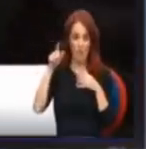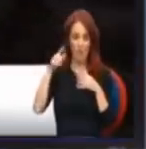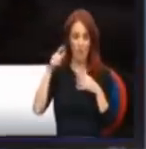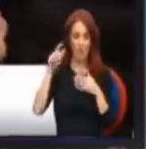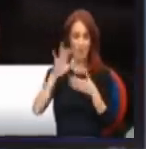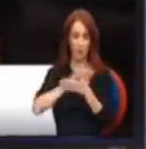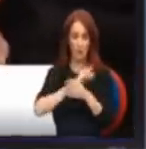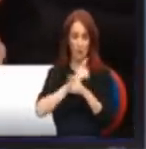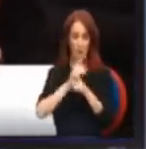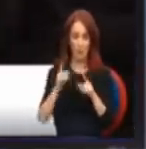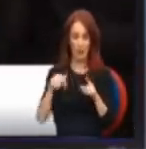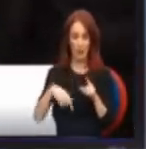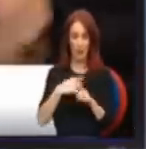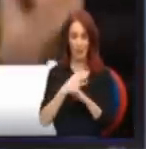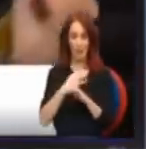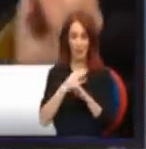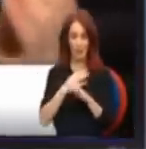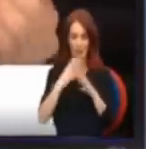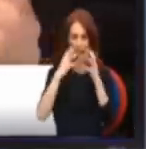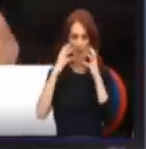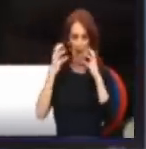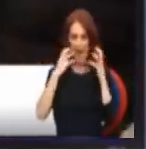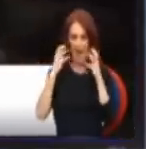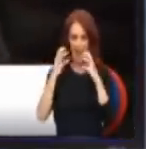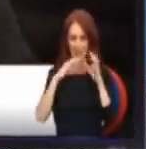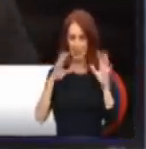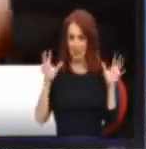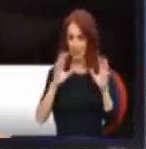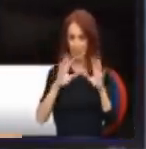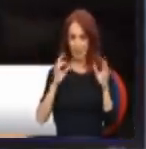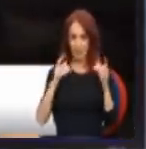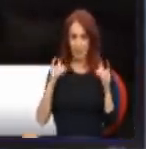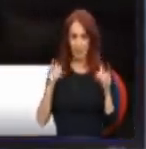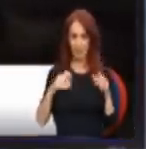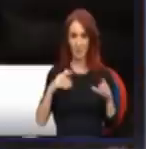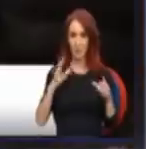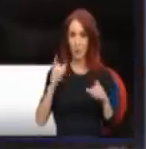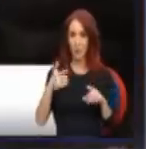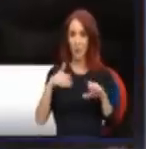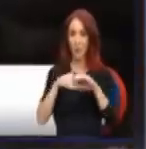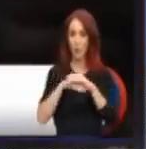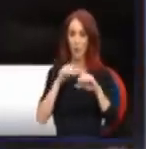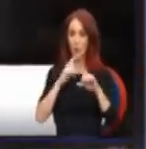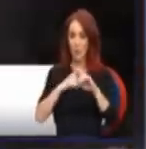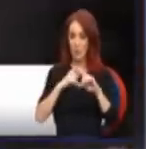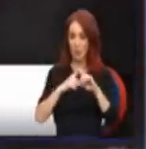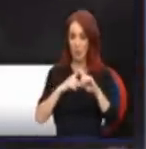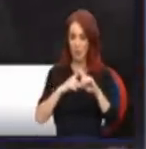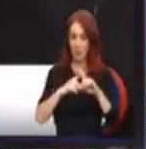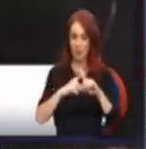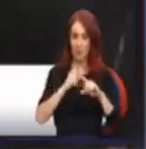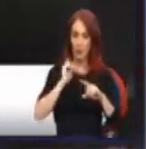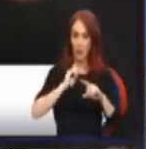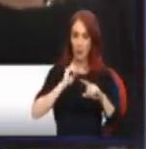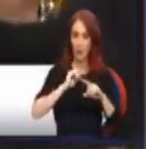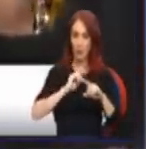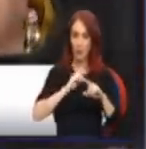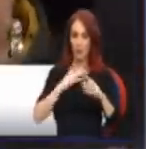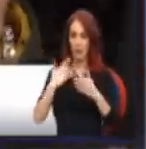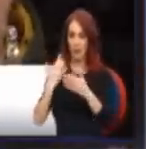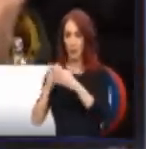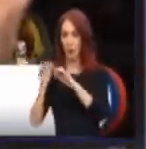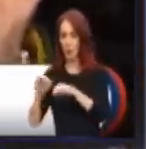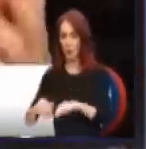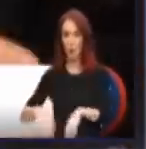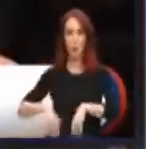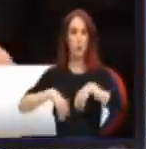porque a festa foi enorme, a partir mesmo do golo do empate do Flamengo. Agora